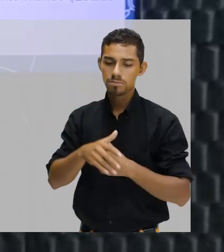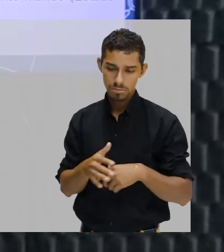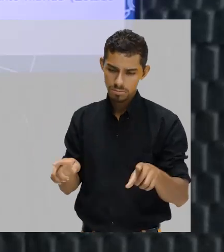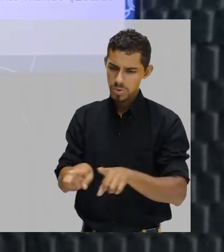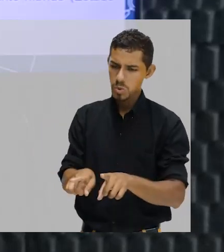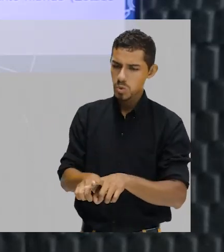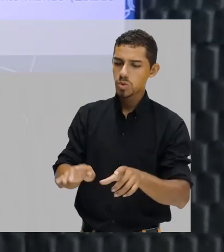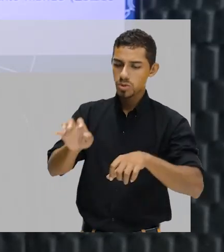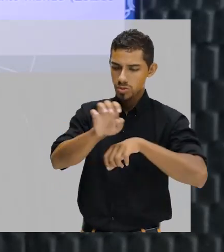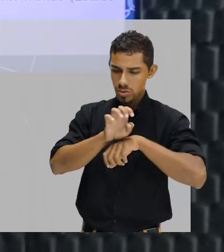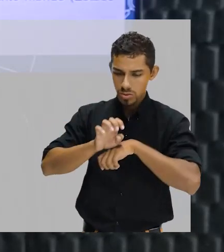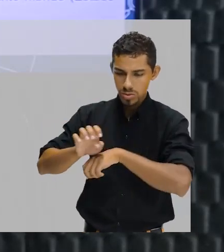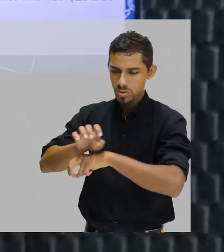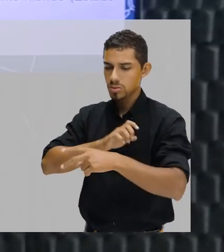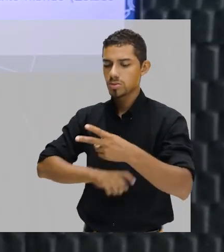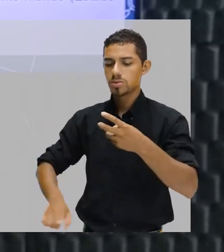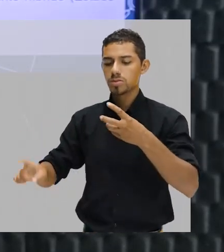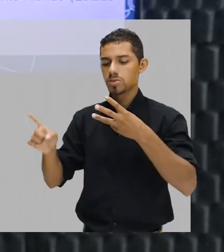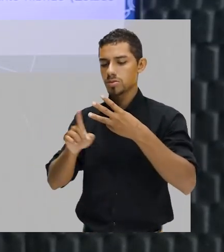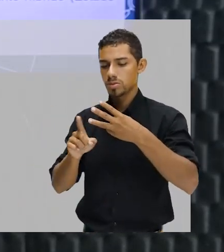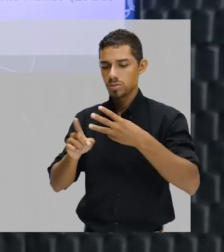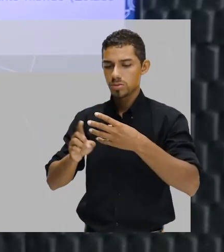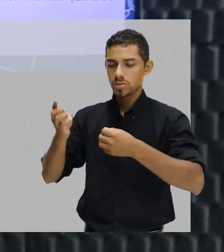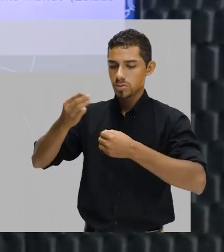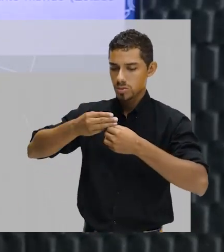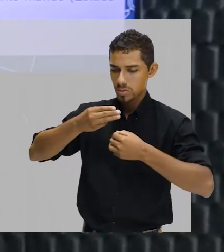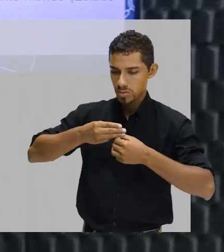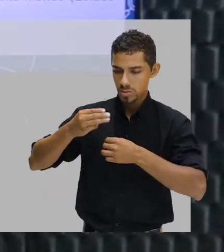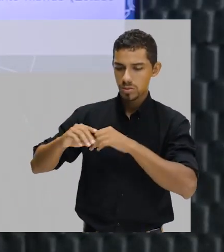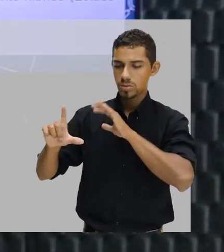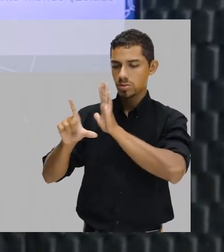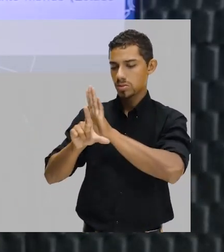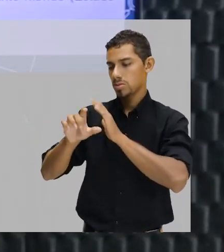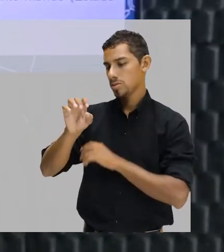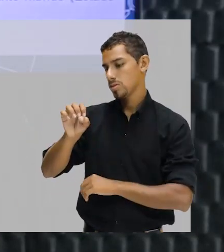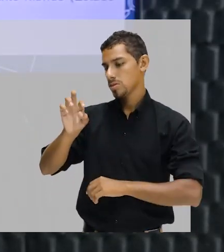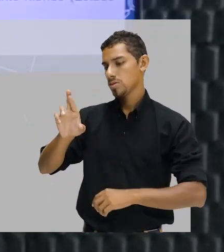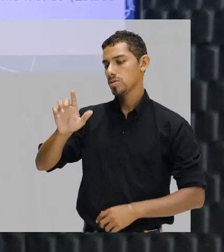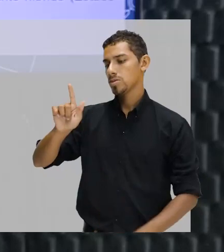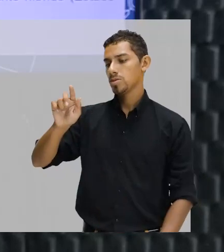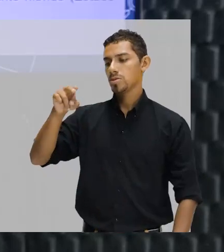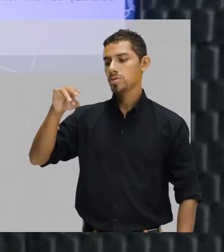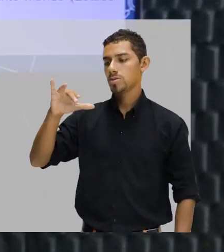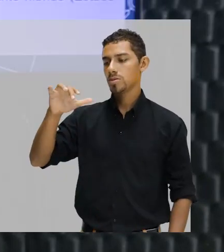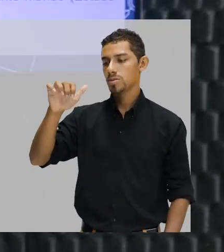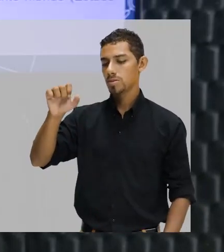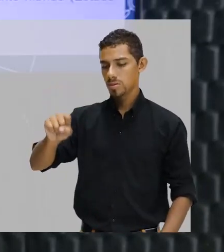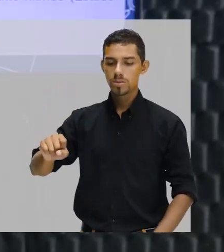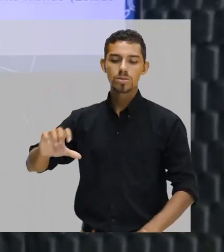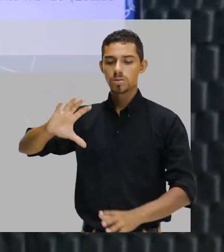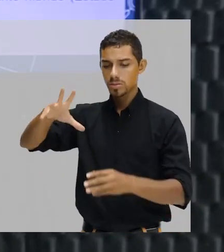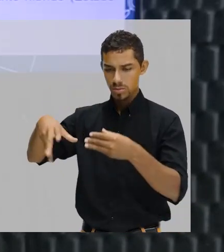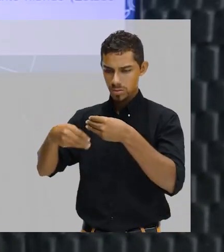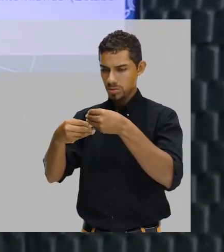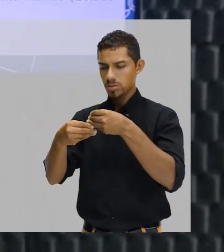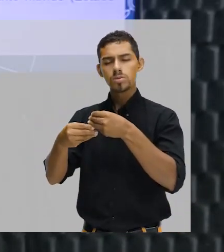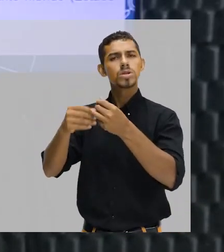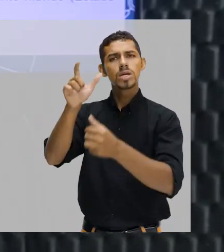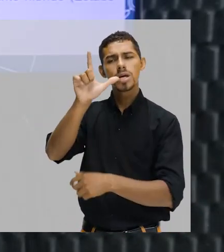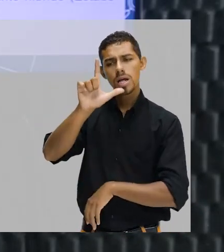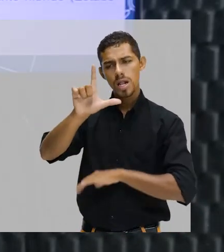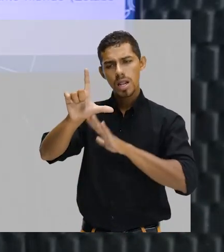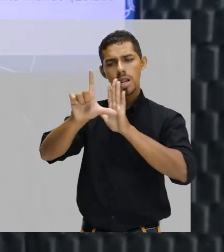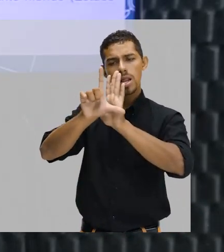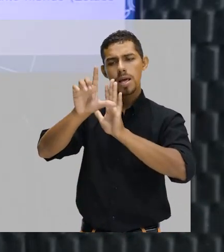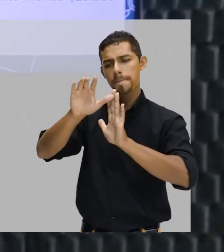constituições estaduais, existem as leis orgânicas municipais, que vão complementar essa Constituição, essa lei máxima, naquilo